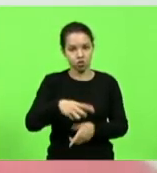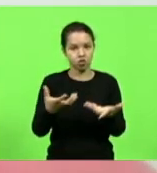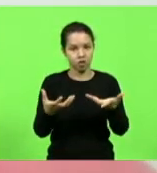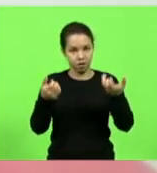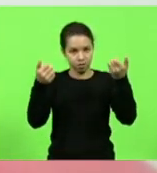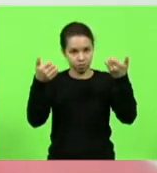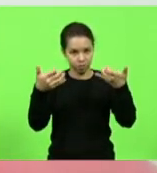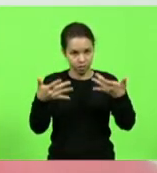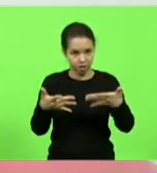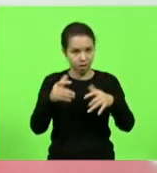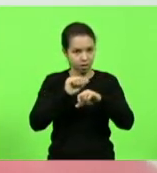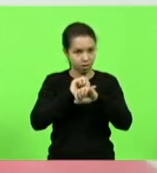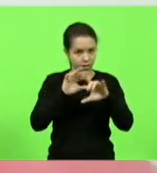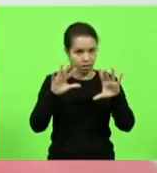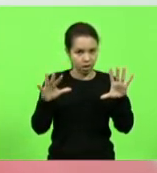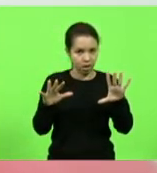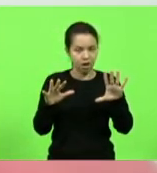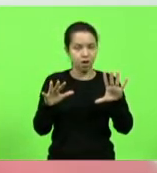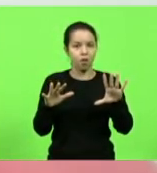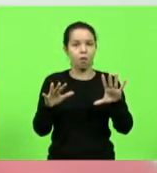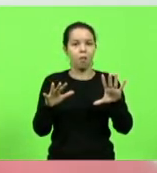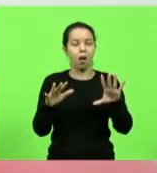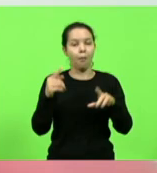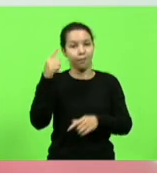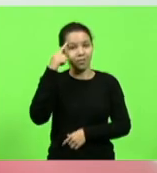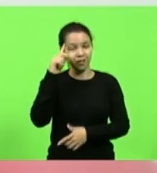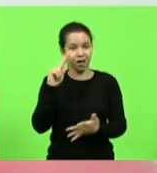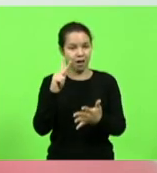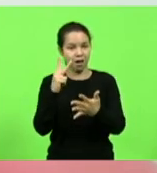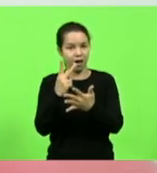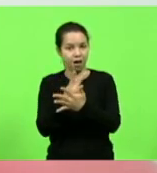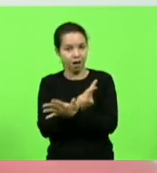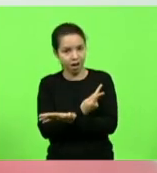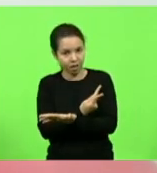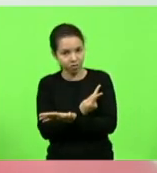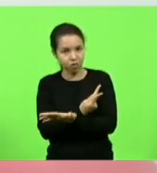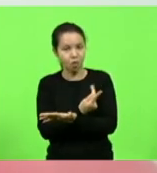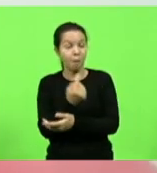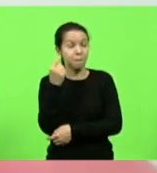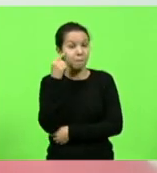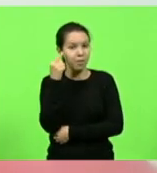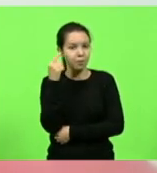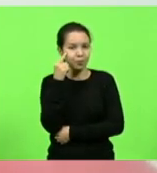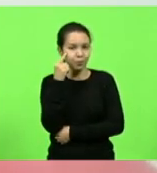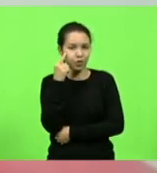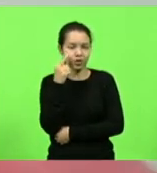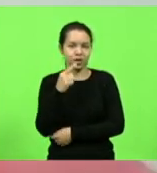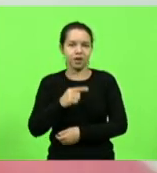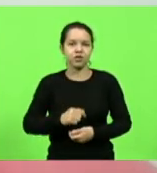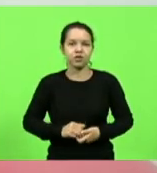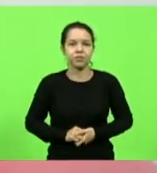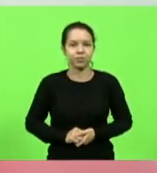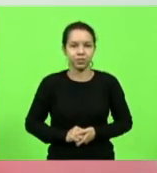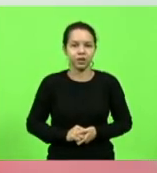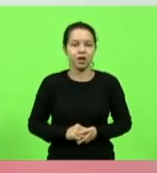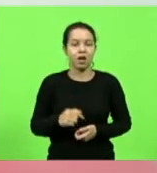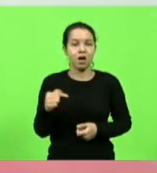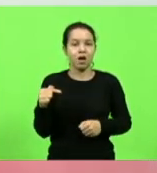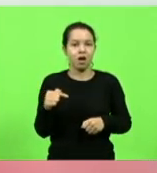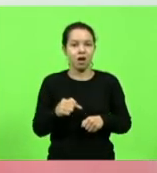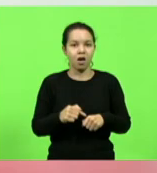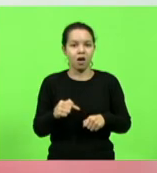ideia equivocada, maldosa, de que este podcast seria destinado a crianças